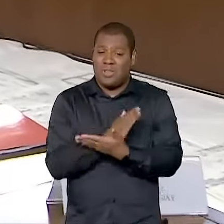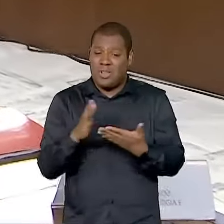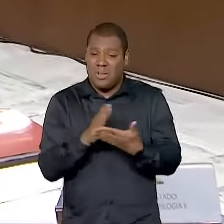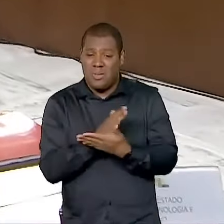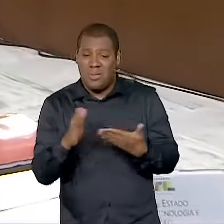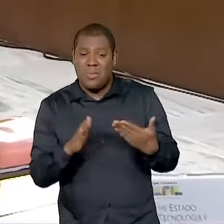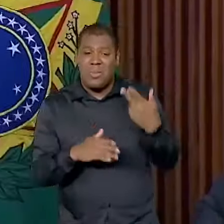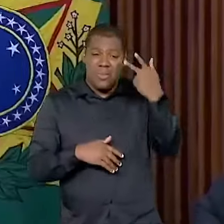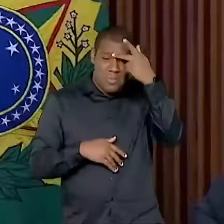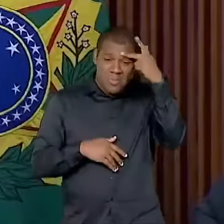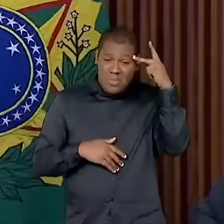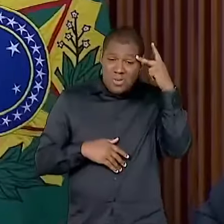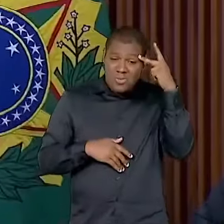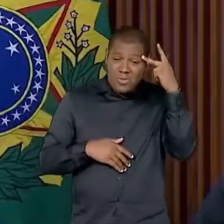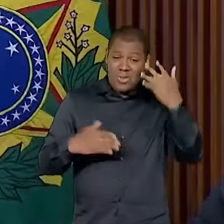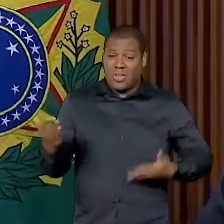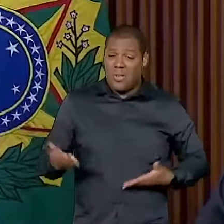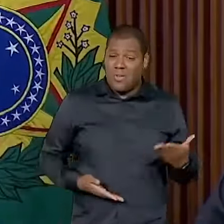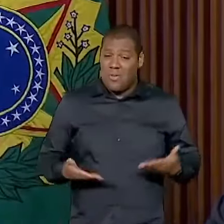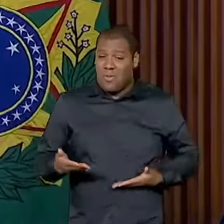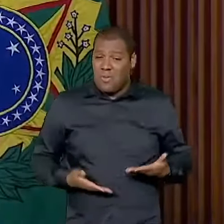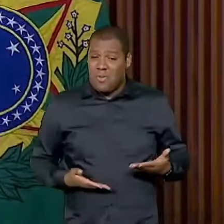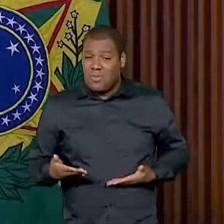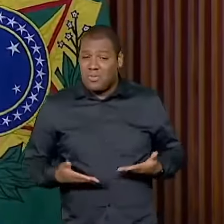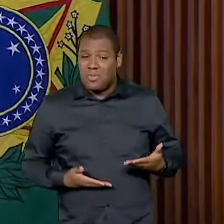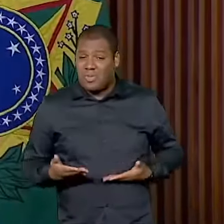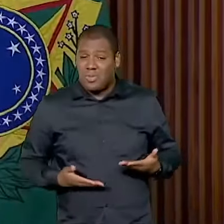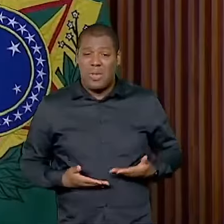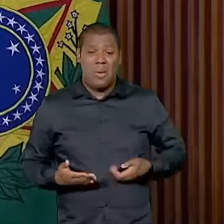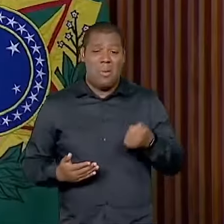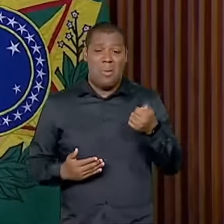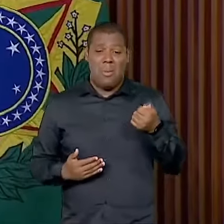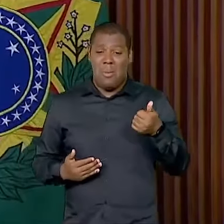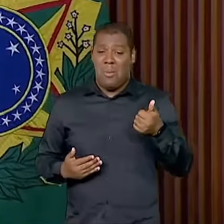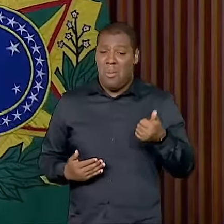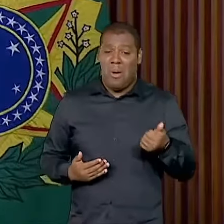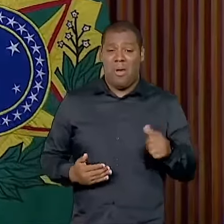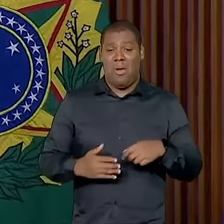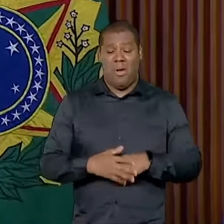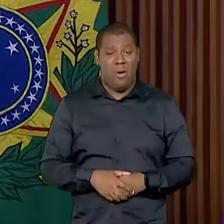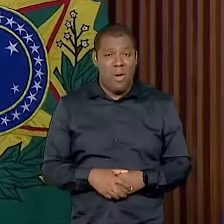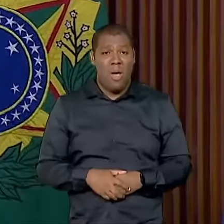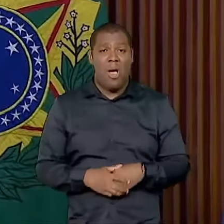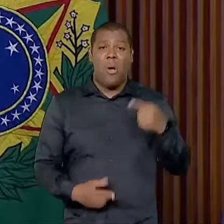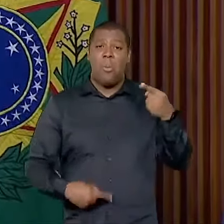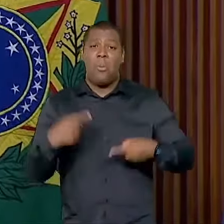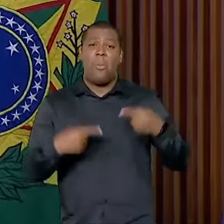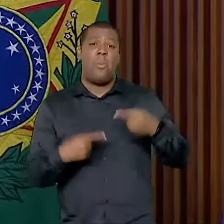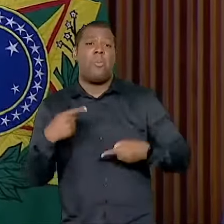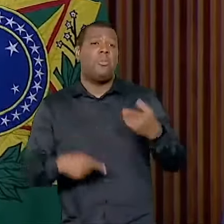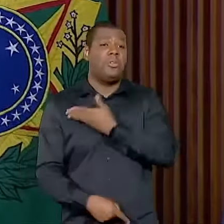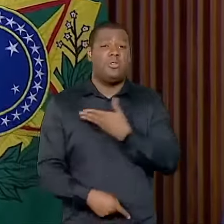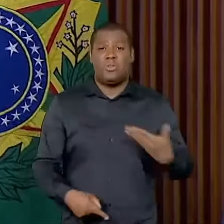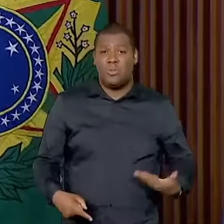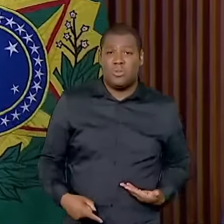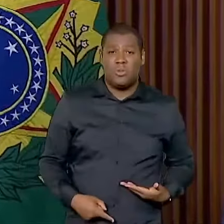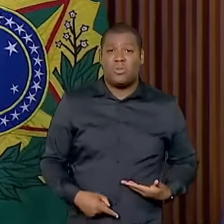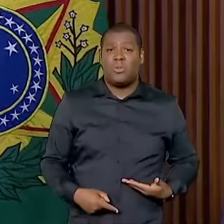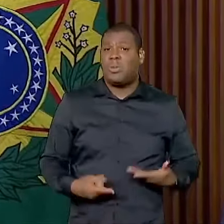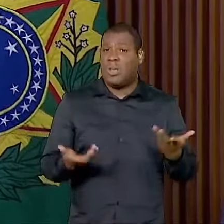dos funcionários que precisavam, e a maioria deles sem políticas públicas que tivesse interesse de